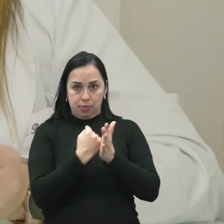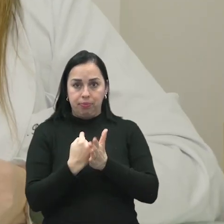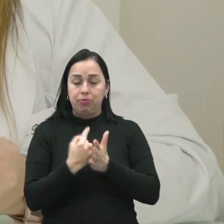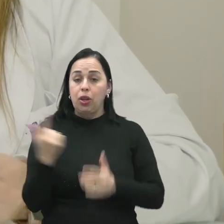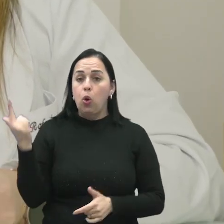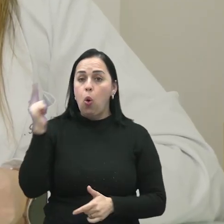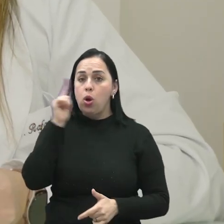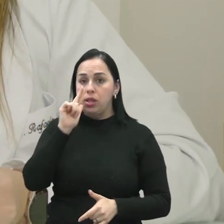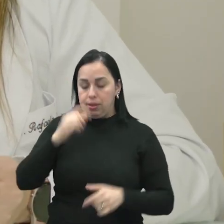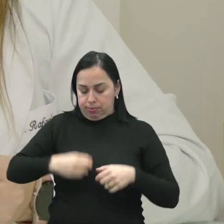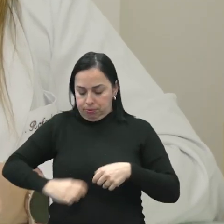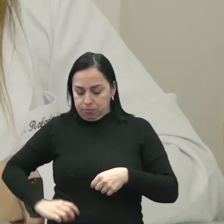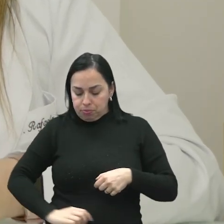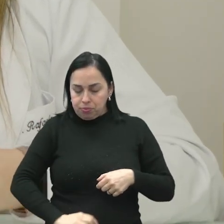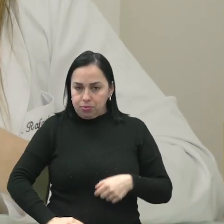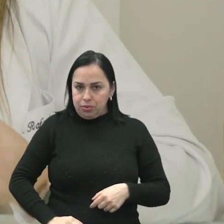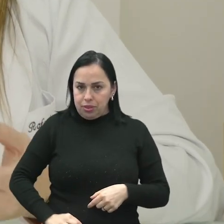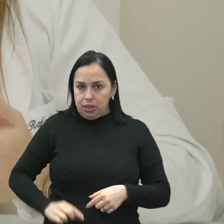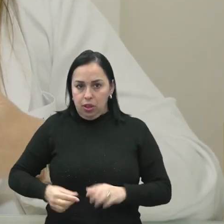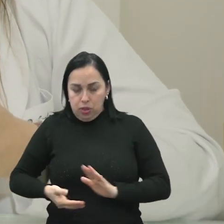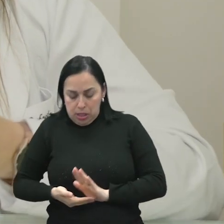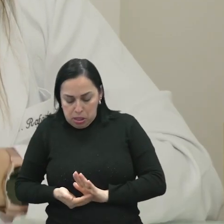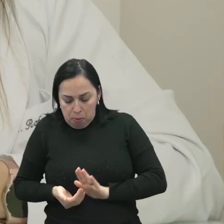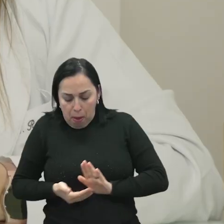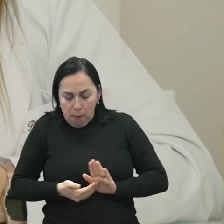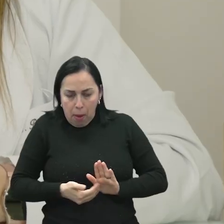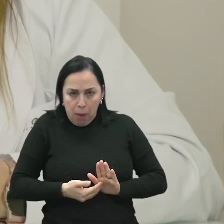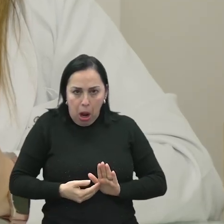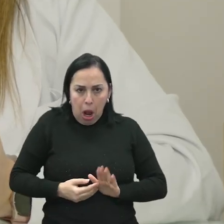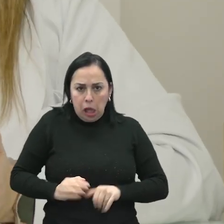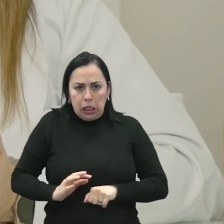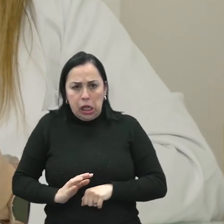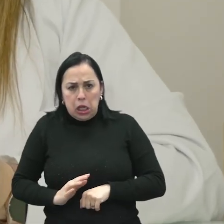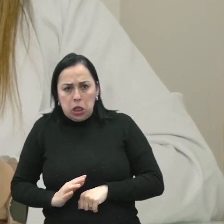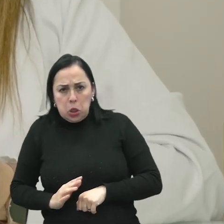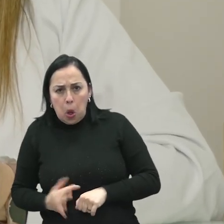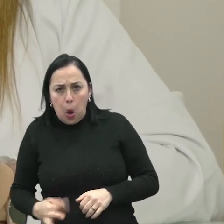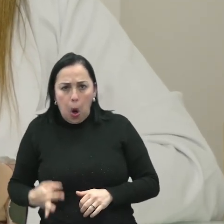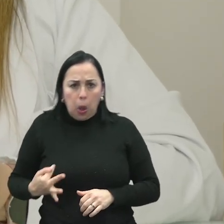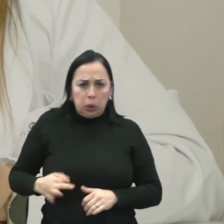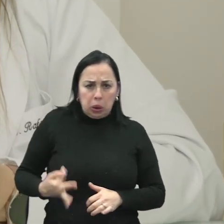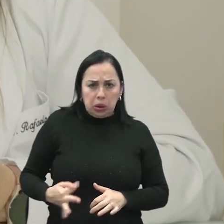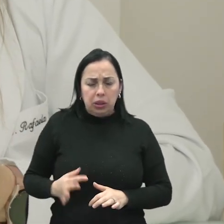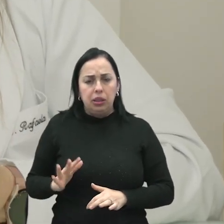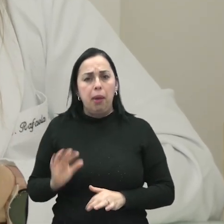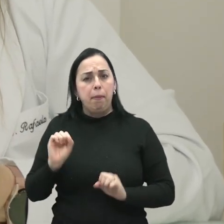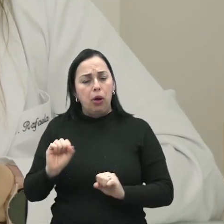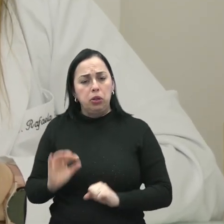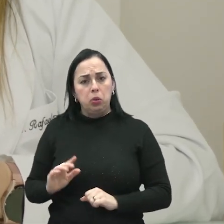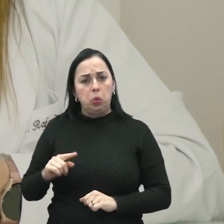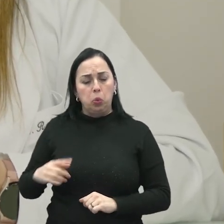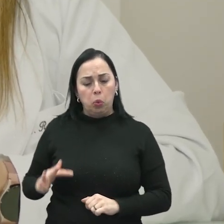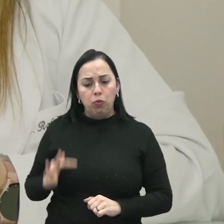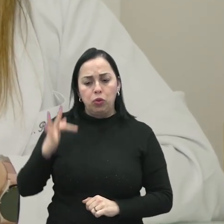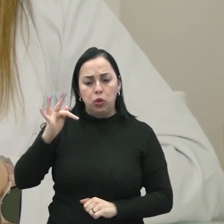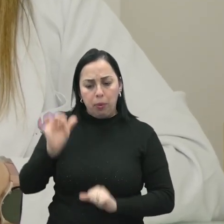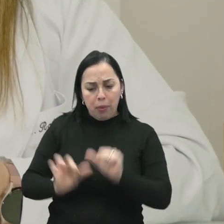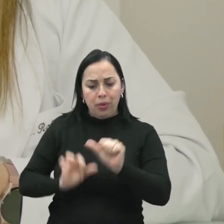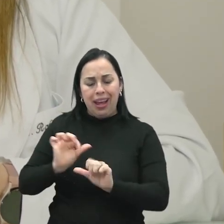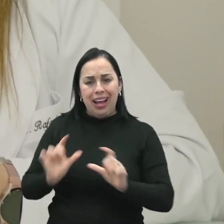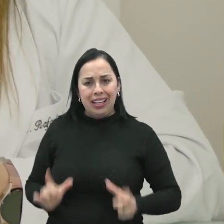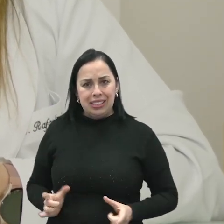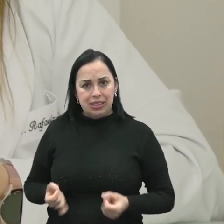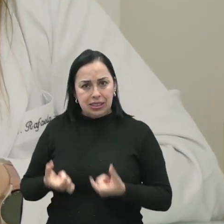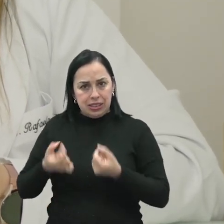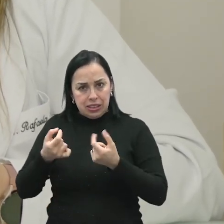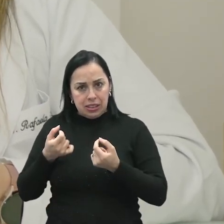A gente consegue, pelo exame, já tirar pequenas lesões, que a gente chama de pólipos, que podem ser lesões que vão virar câncer. O câncer de intestino ele